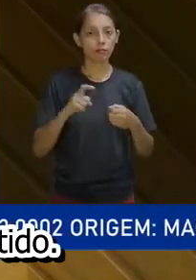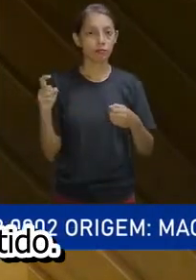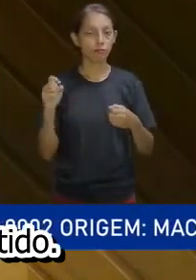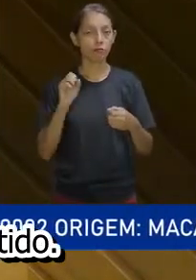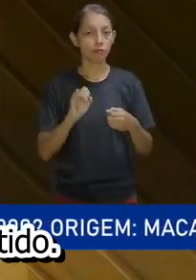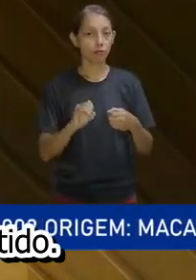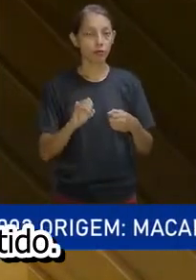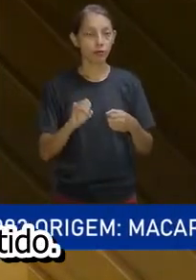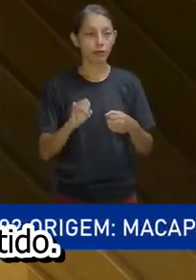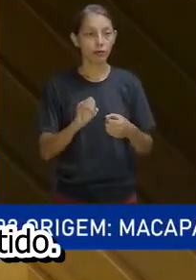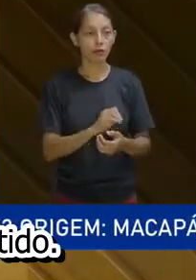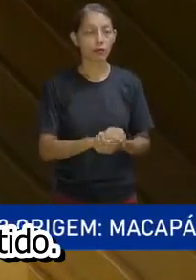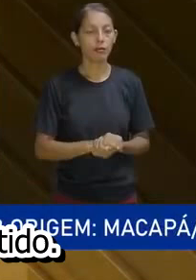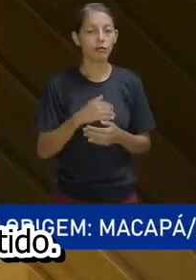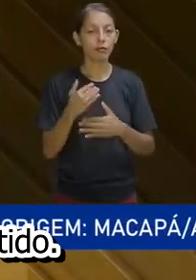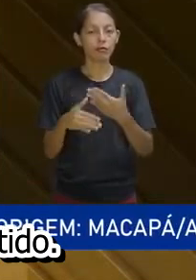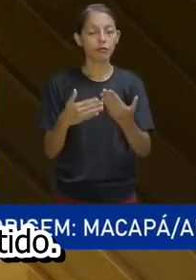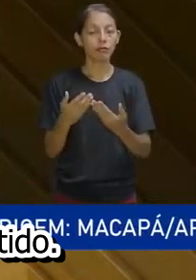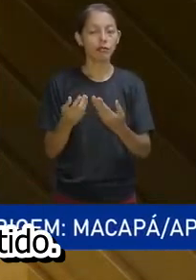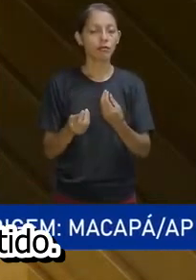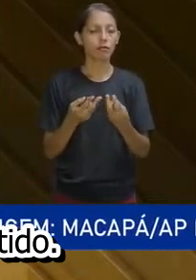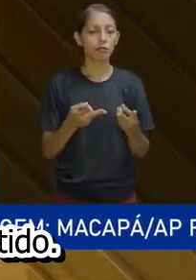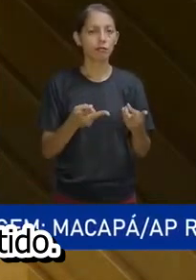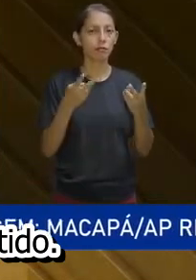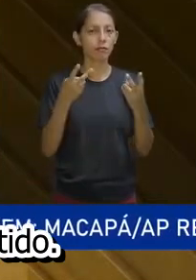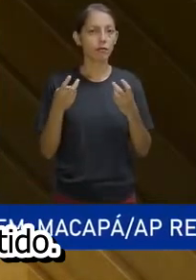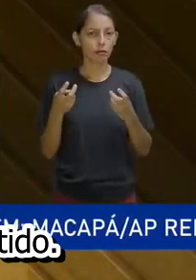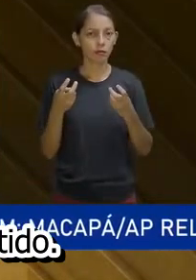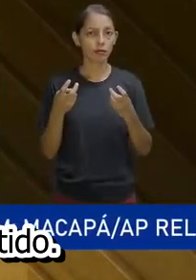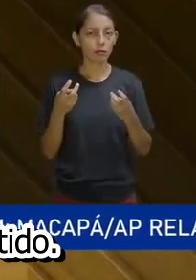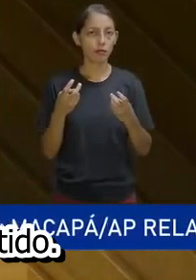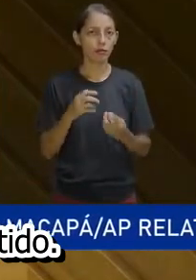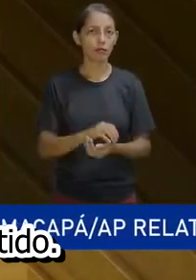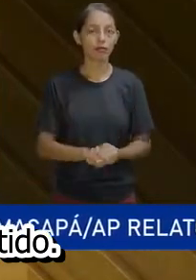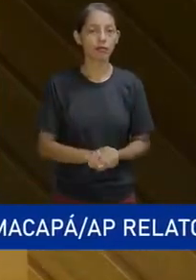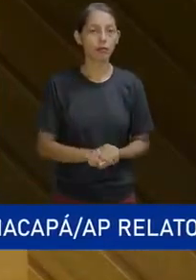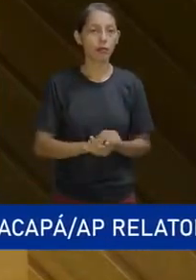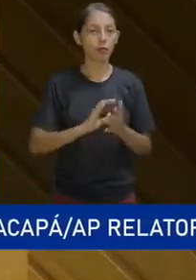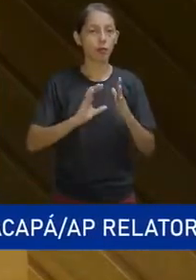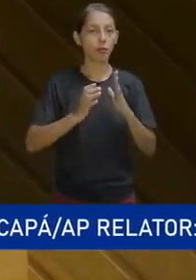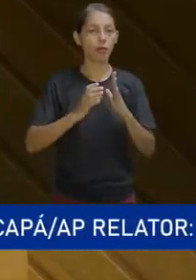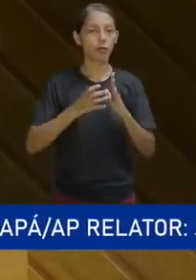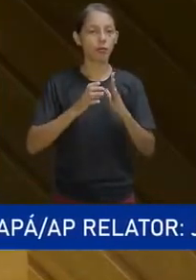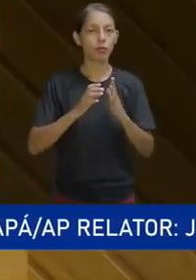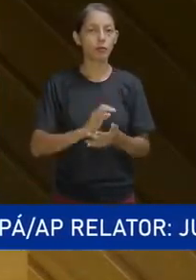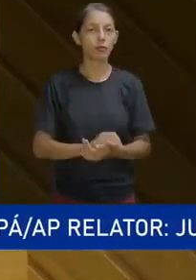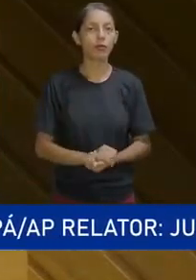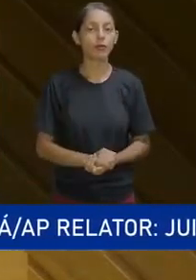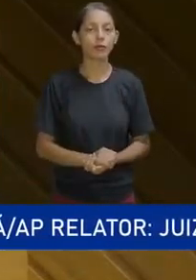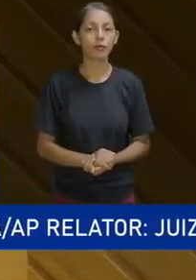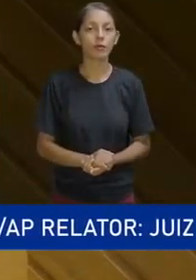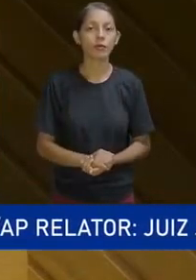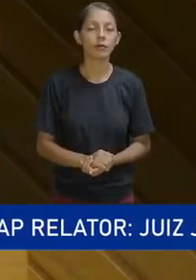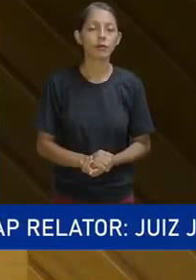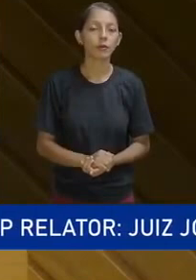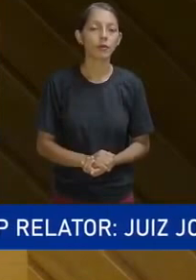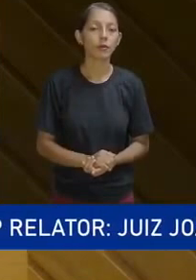desfiliação se aperfeiçoa quando observado o estatuto do partido.